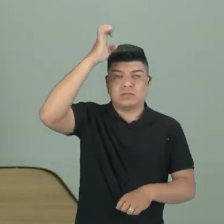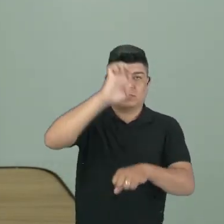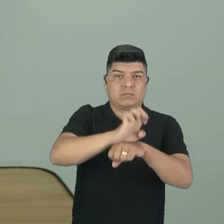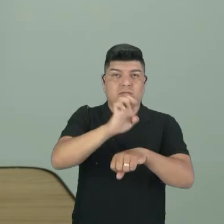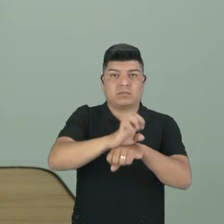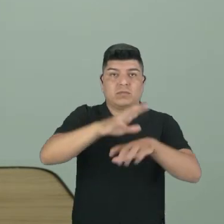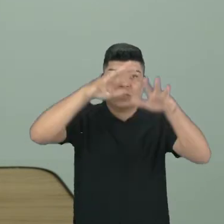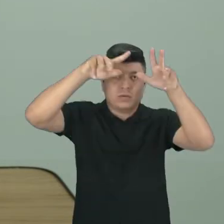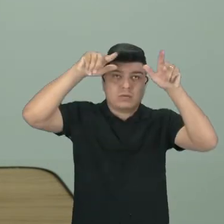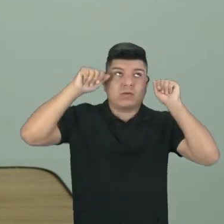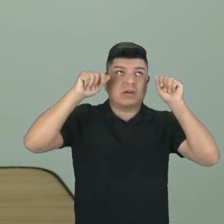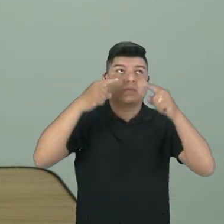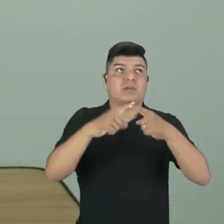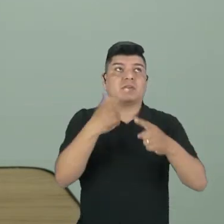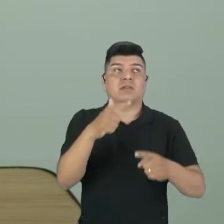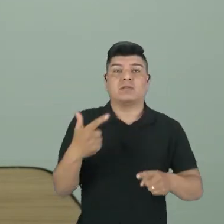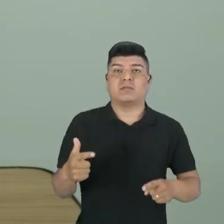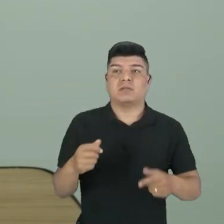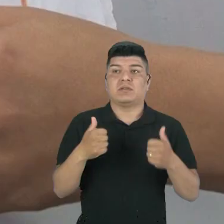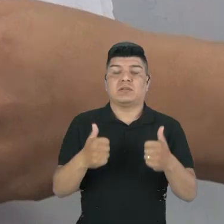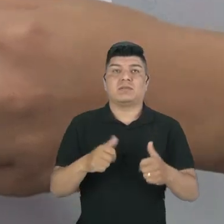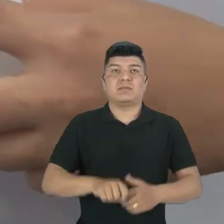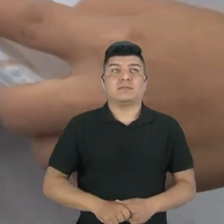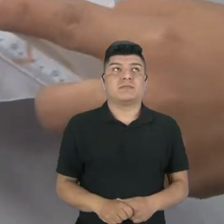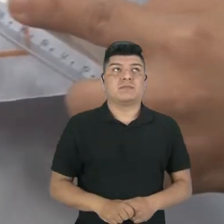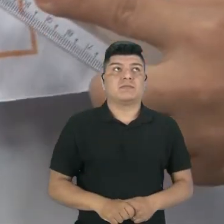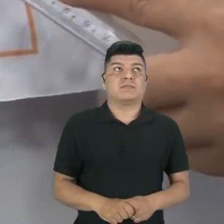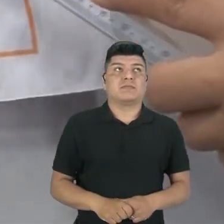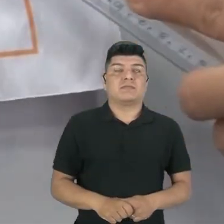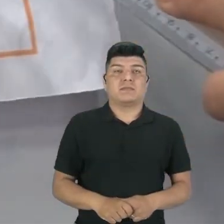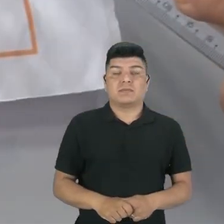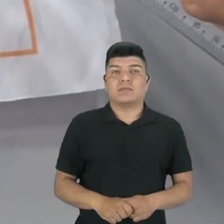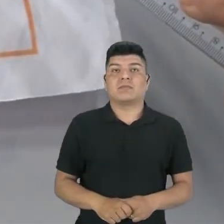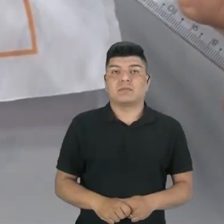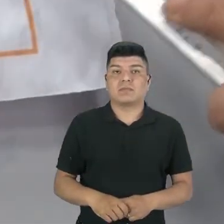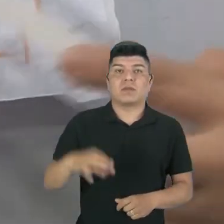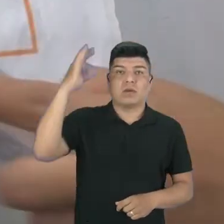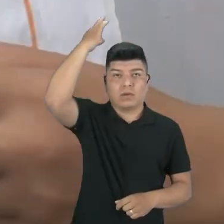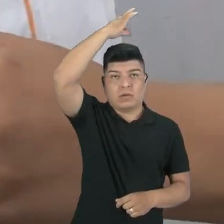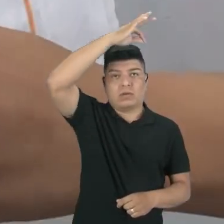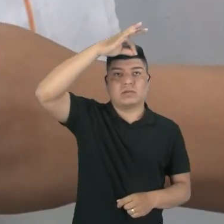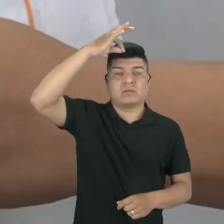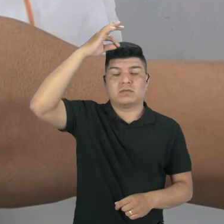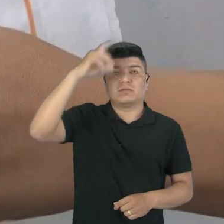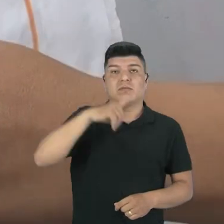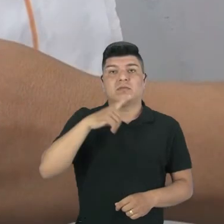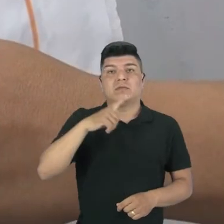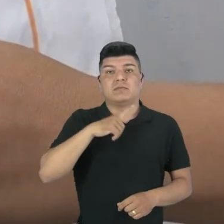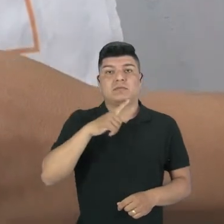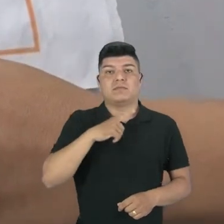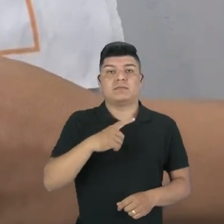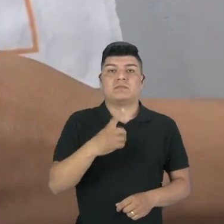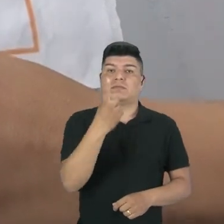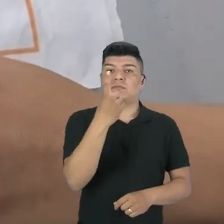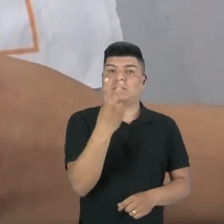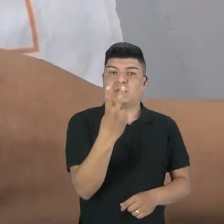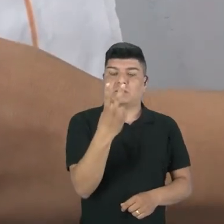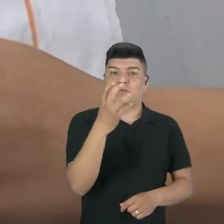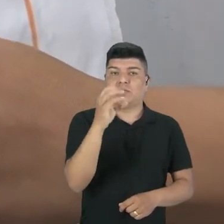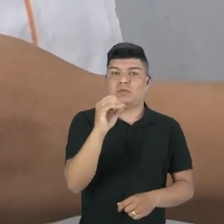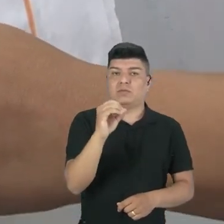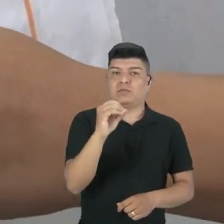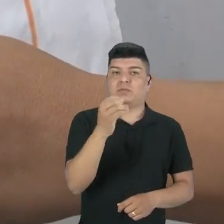peguei do Acre porque aqui não tem, tá bom? Então, comunidades quilombolas do estado do Espírito Santo. Em 2018,